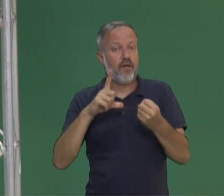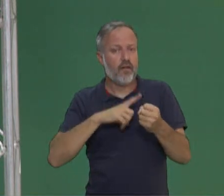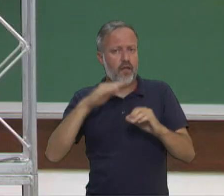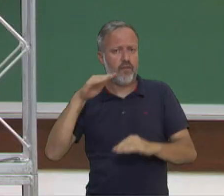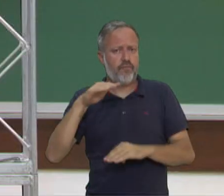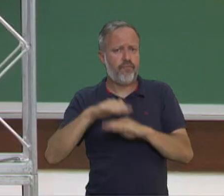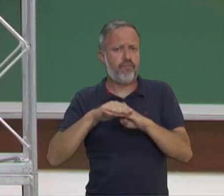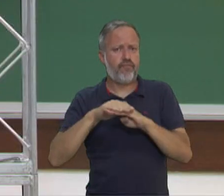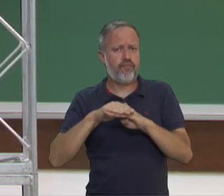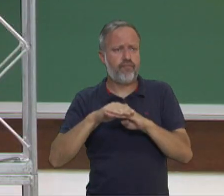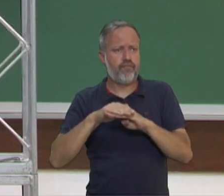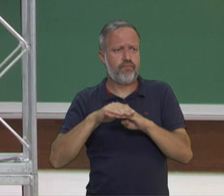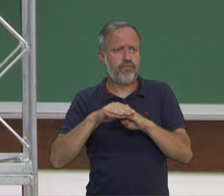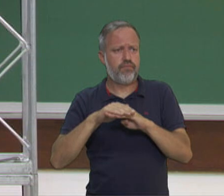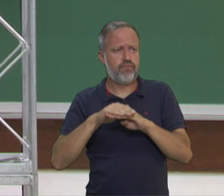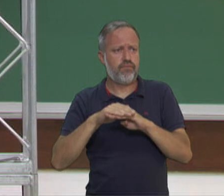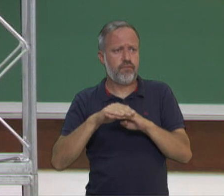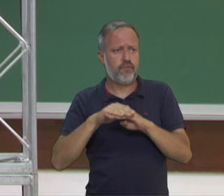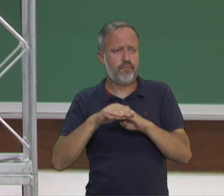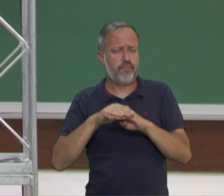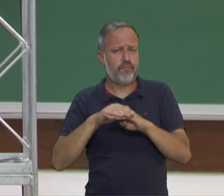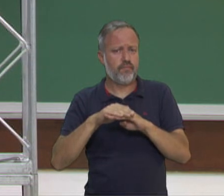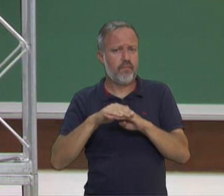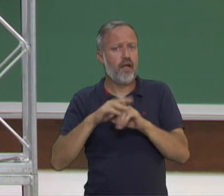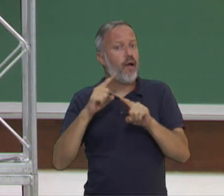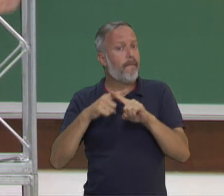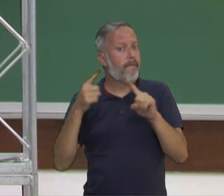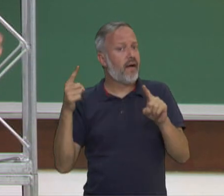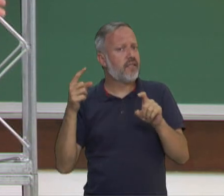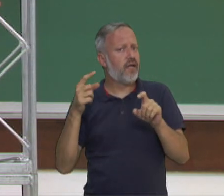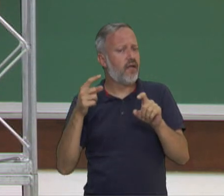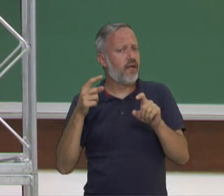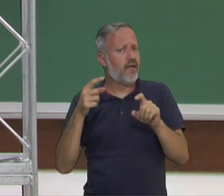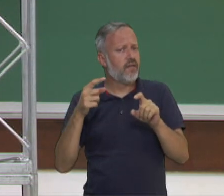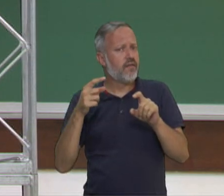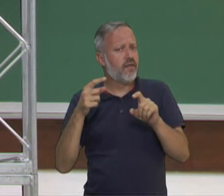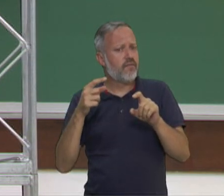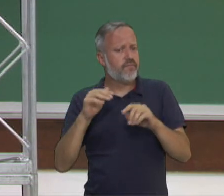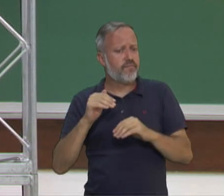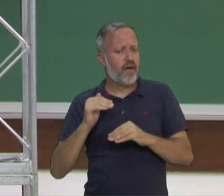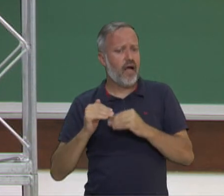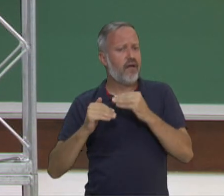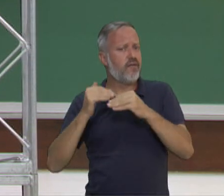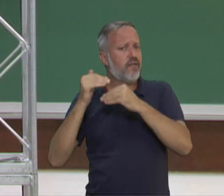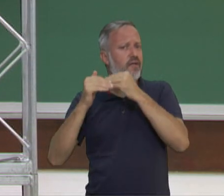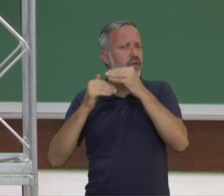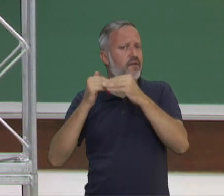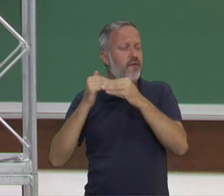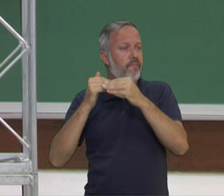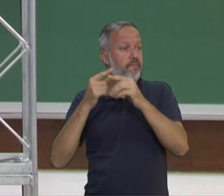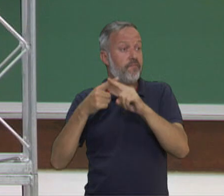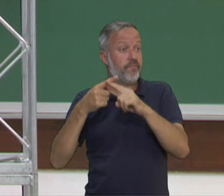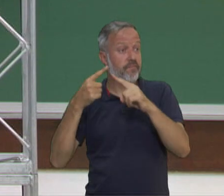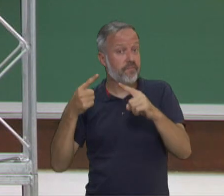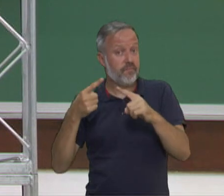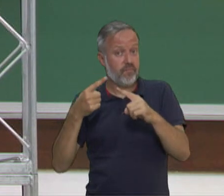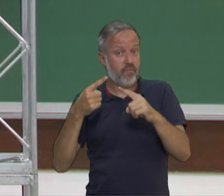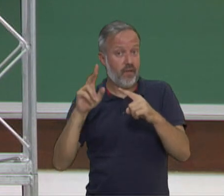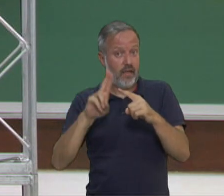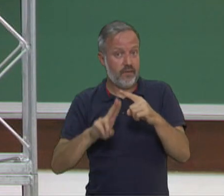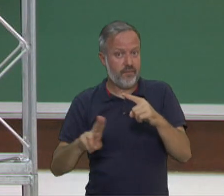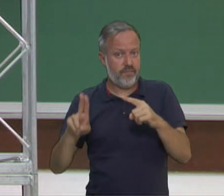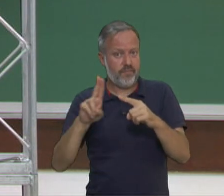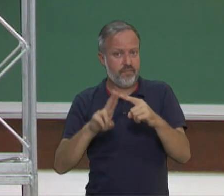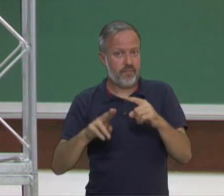isso? Matematicamente não, a gente pode juntar elementos aí até quando a gente quisesse. Mas naturalmente os átomos